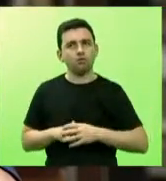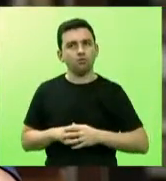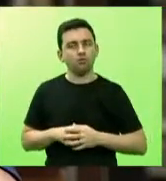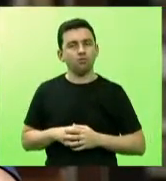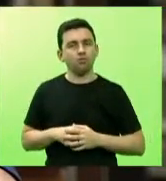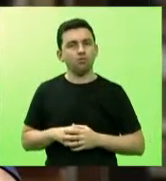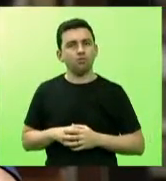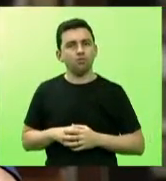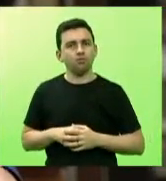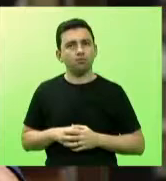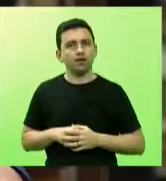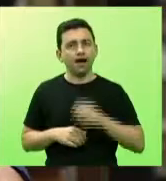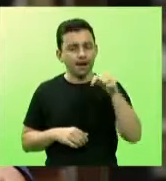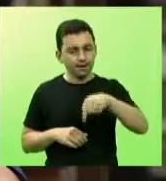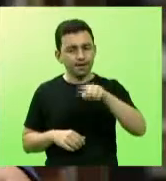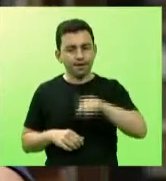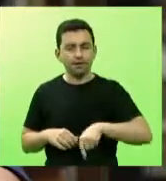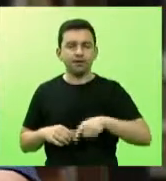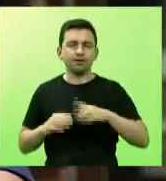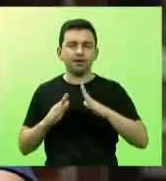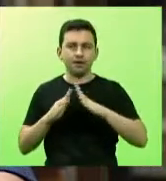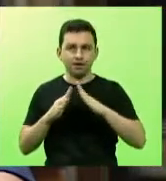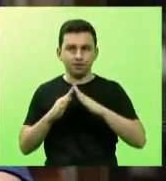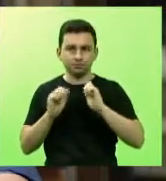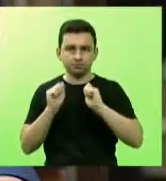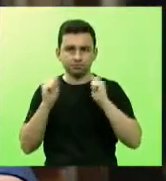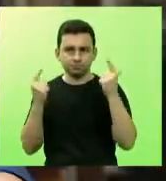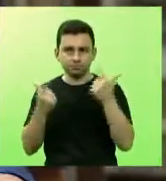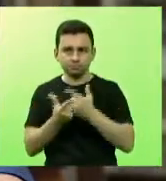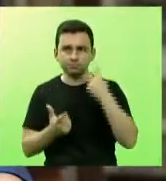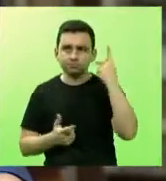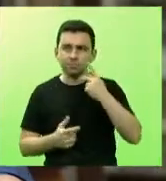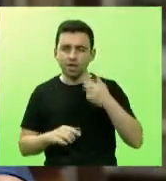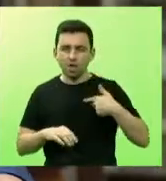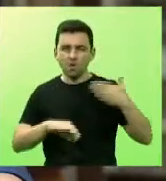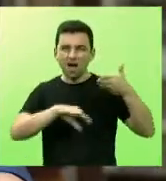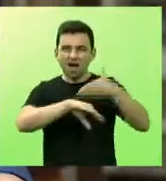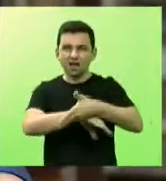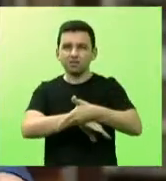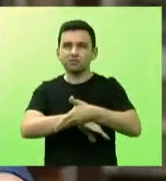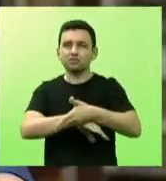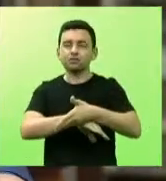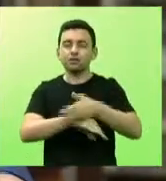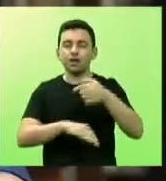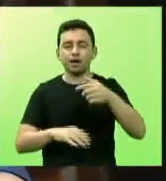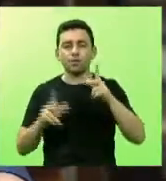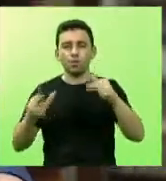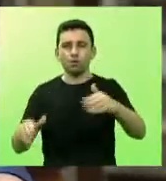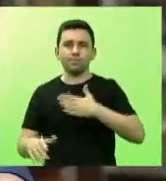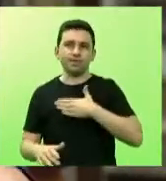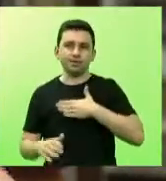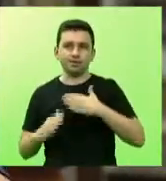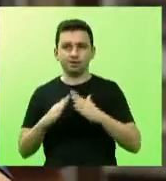Porque, como eu disse, nós estamos numa casa política. Quando eu entro por aquela porta, eu falo, eu entrei da minha